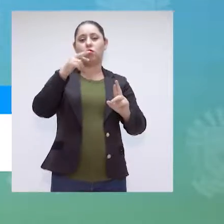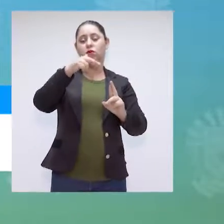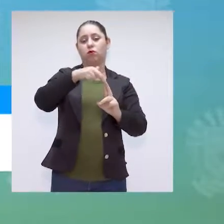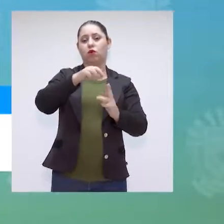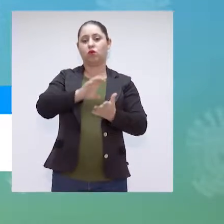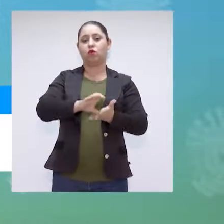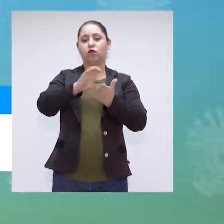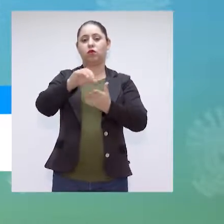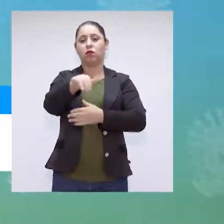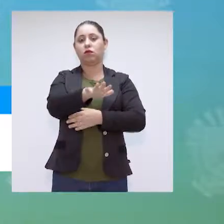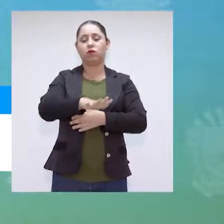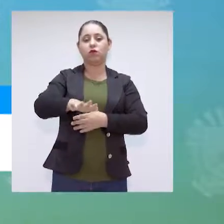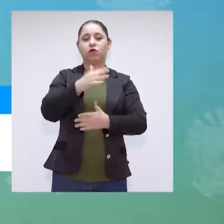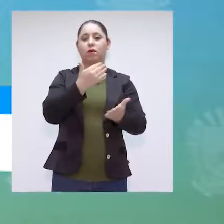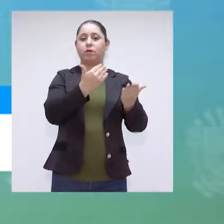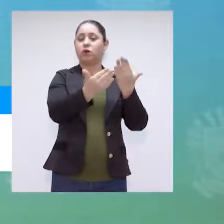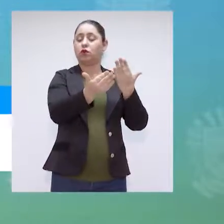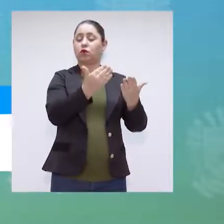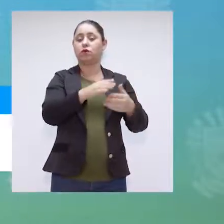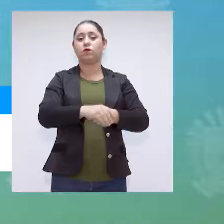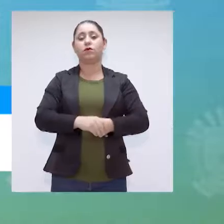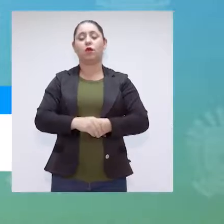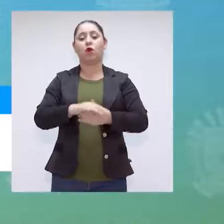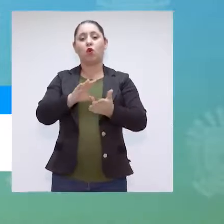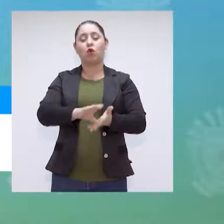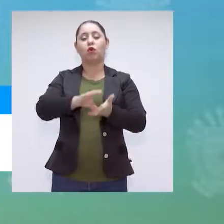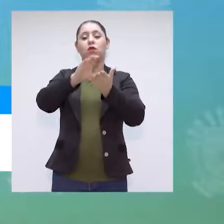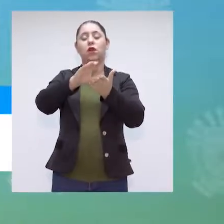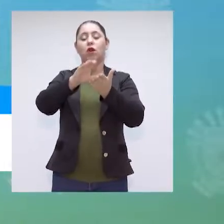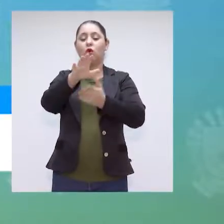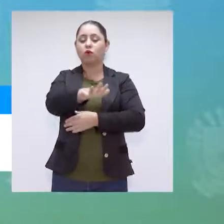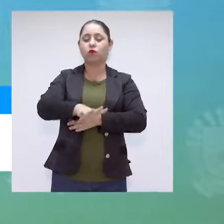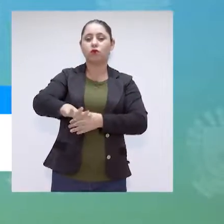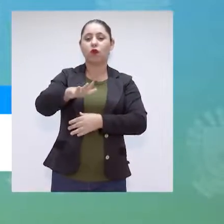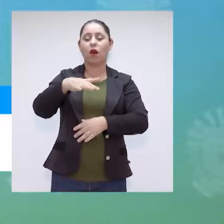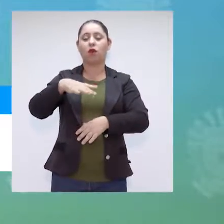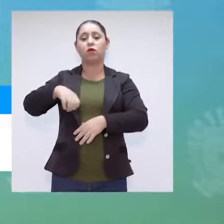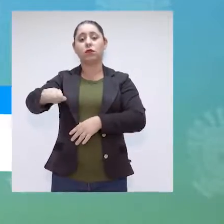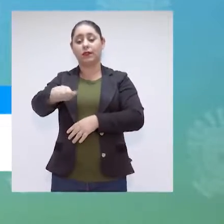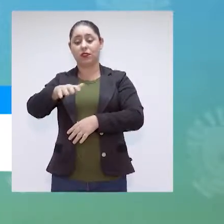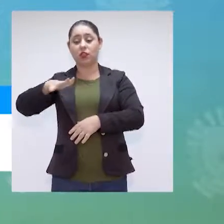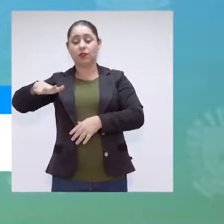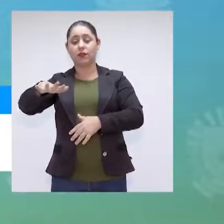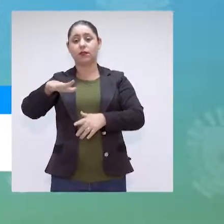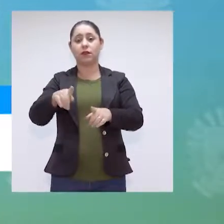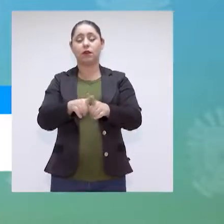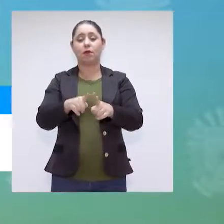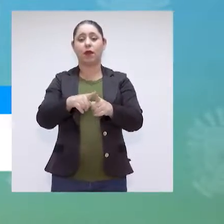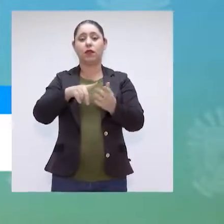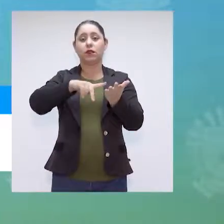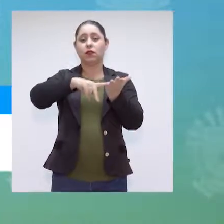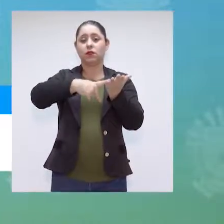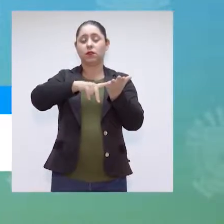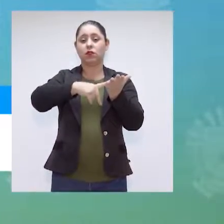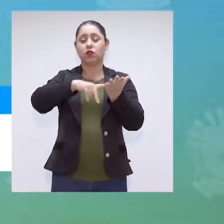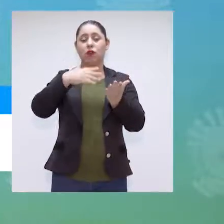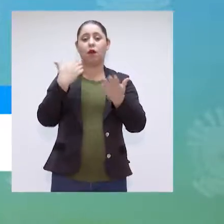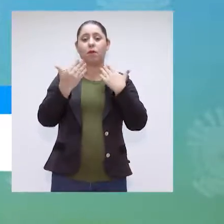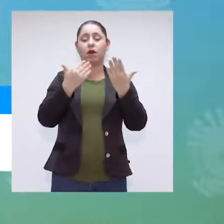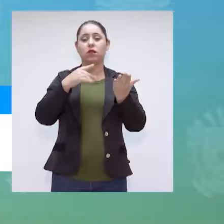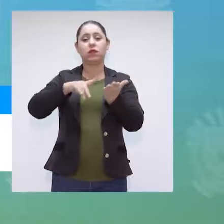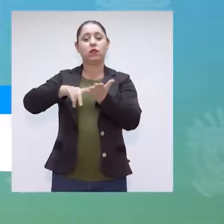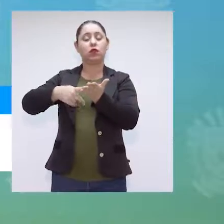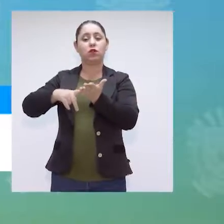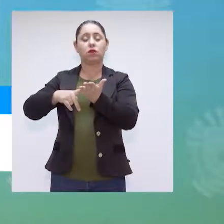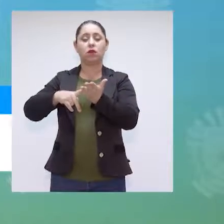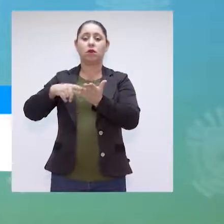reuniões com representantes do Conselho Regional de Psicologia, Conselho Regional de Serviço Social, Sindicato